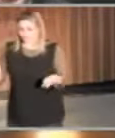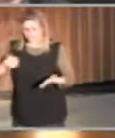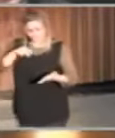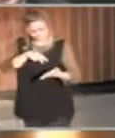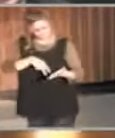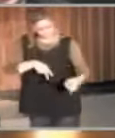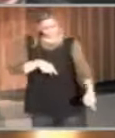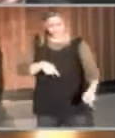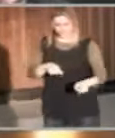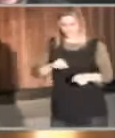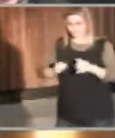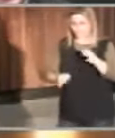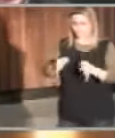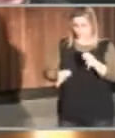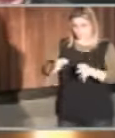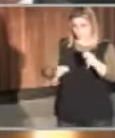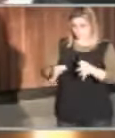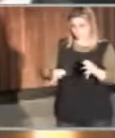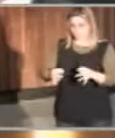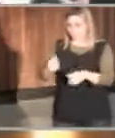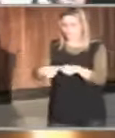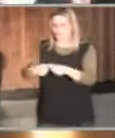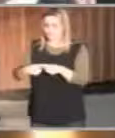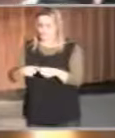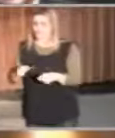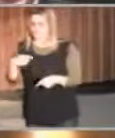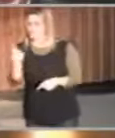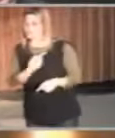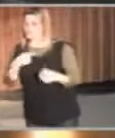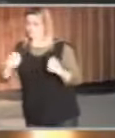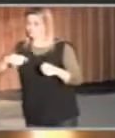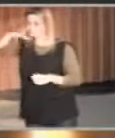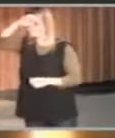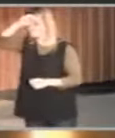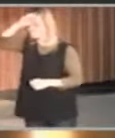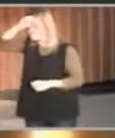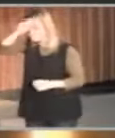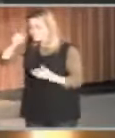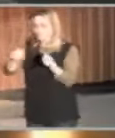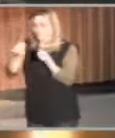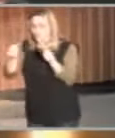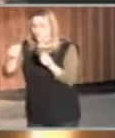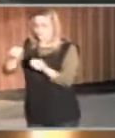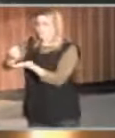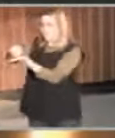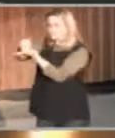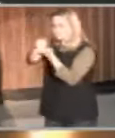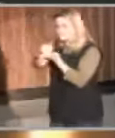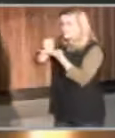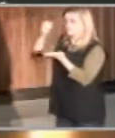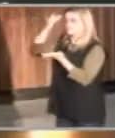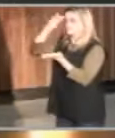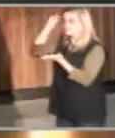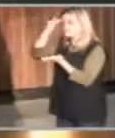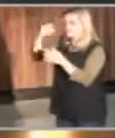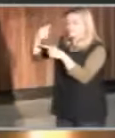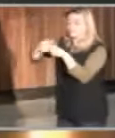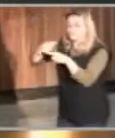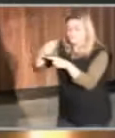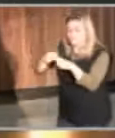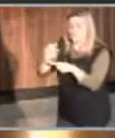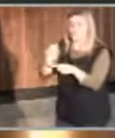Juízes e tentar compreender algumas lições que nos ajudem a entender as razões